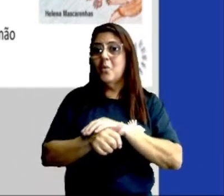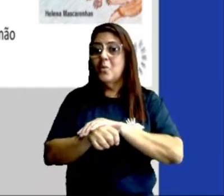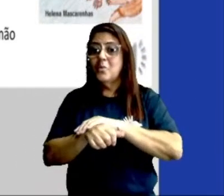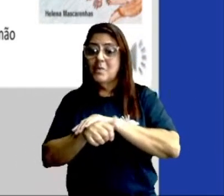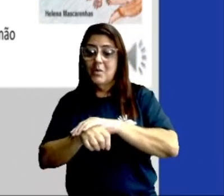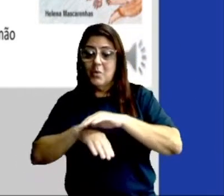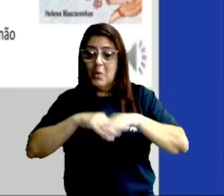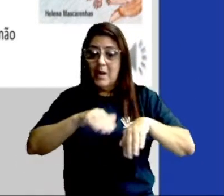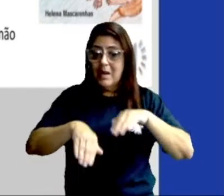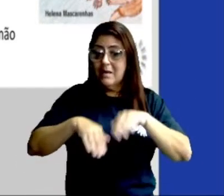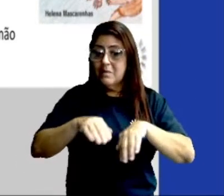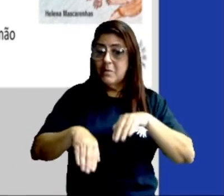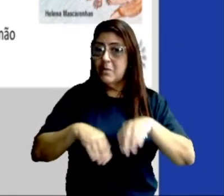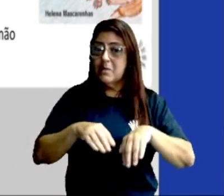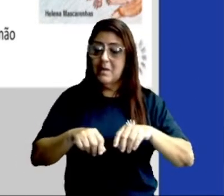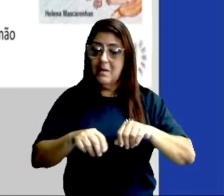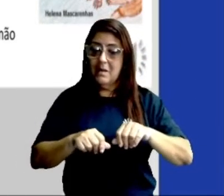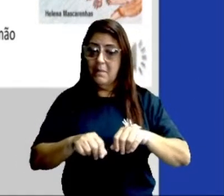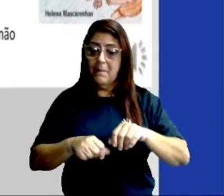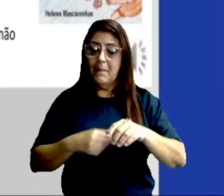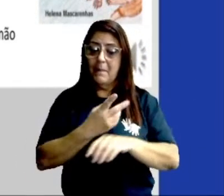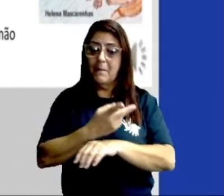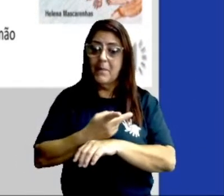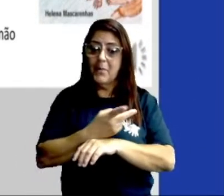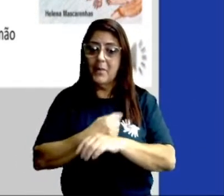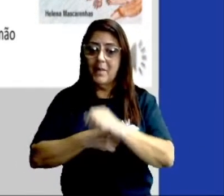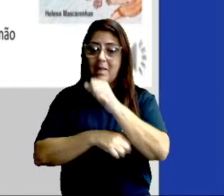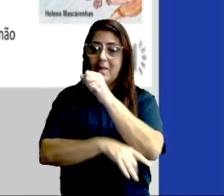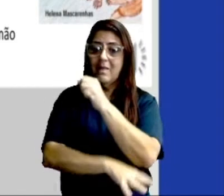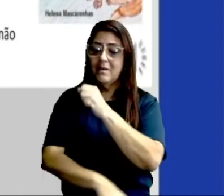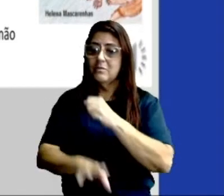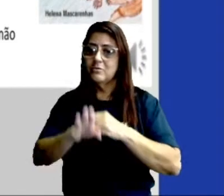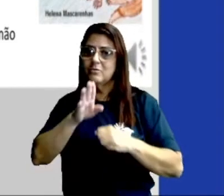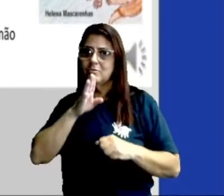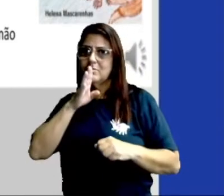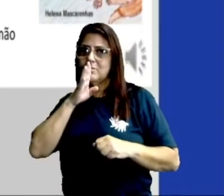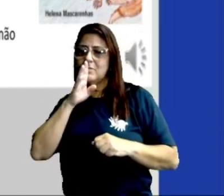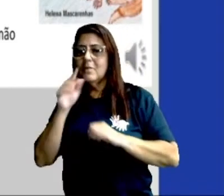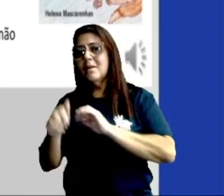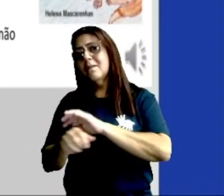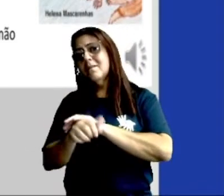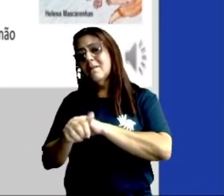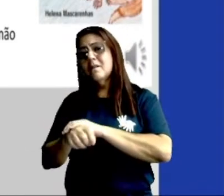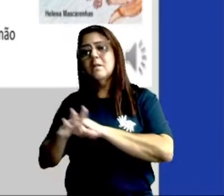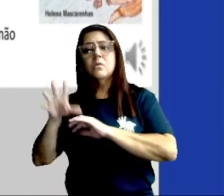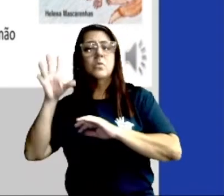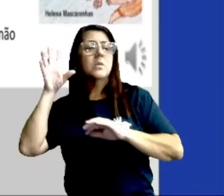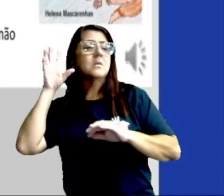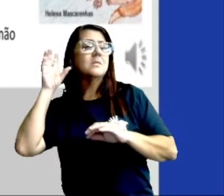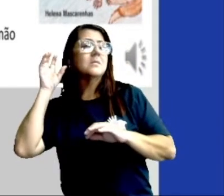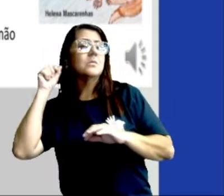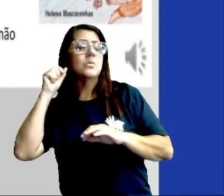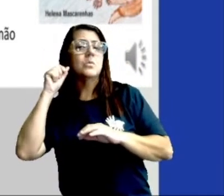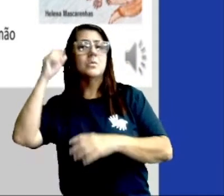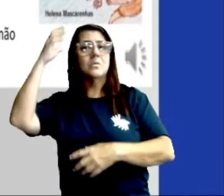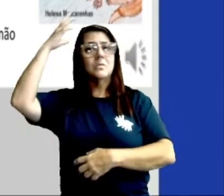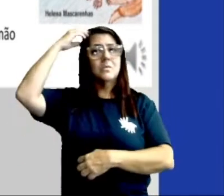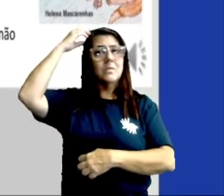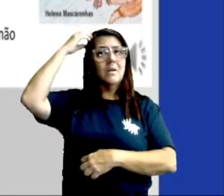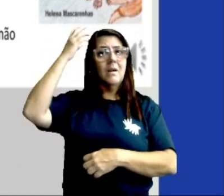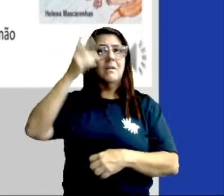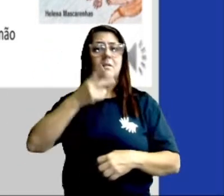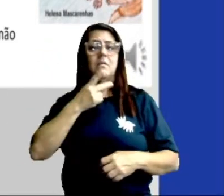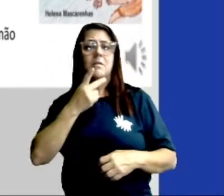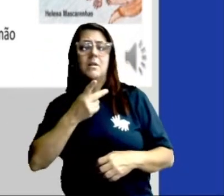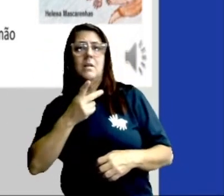cava buracos para procurar raízes. Muito silenciosa, a tartaruga escuta o macaco dizer: